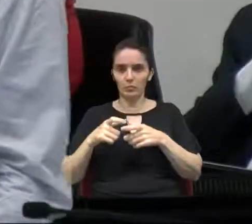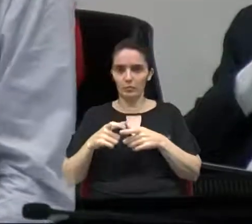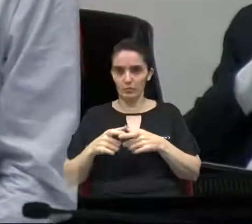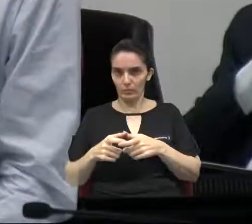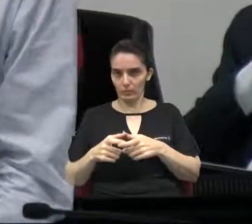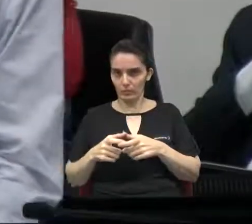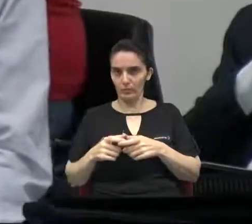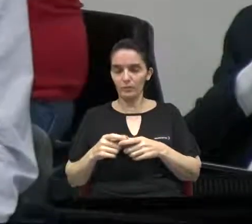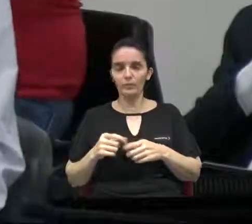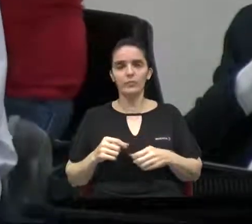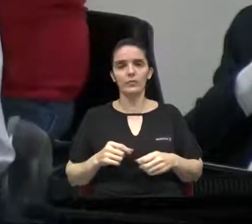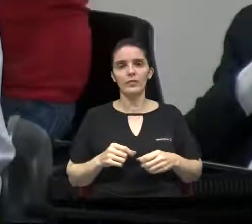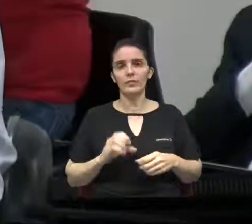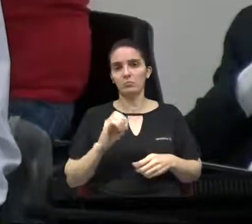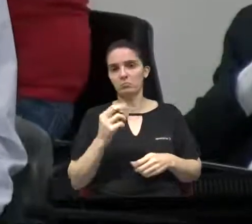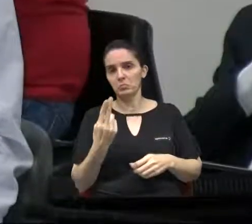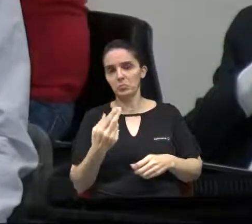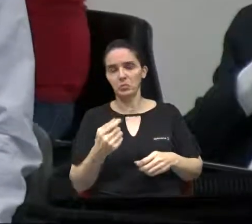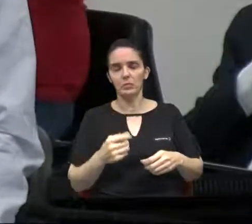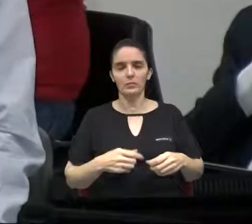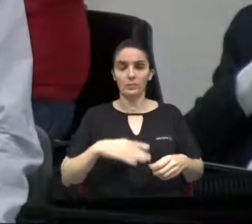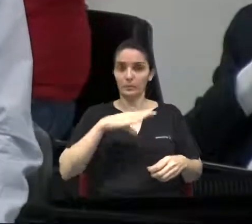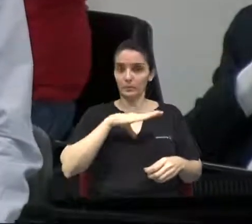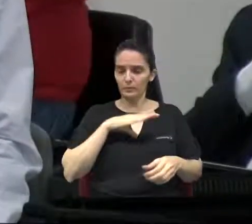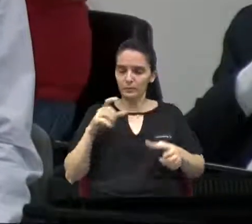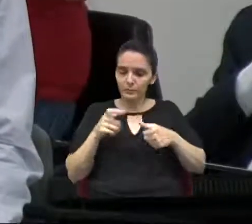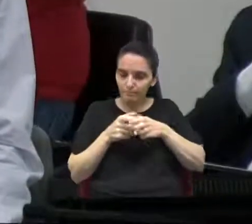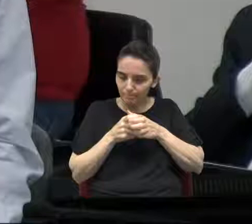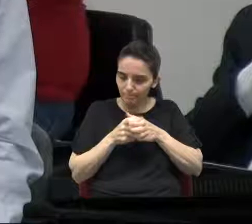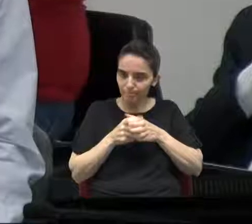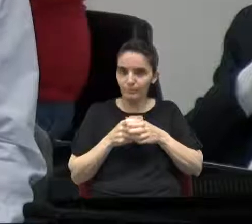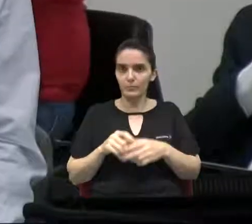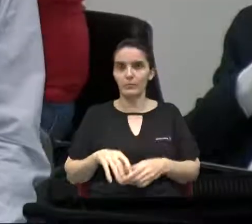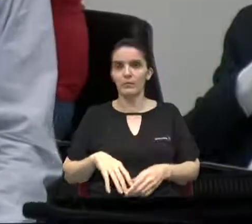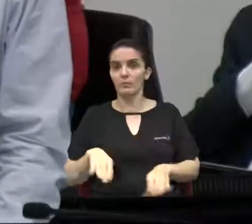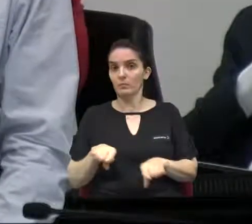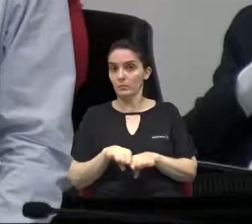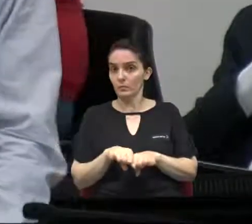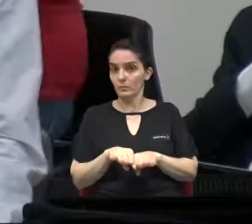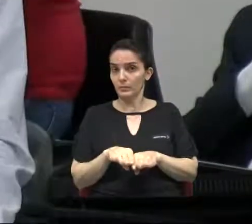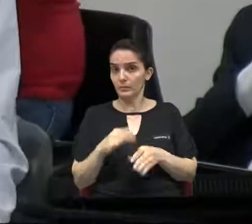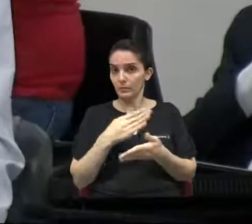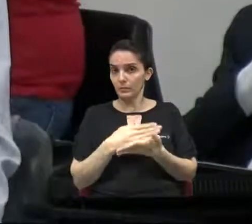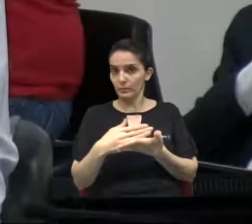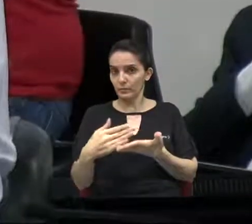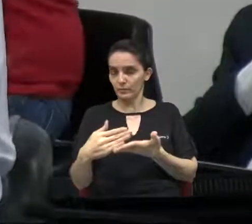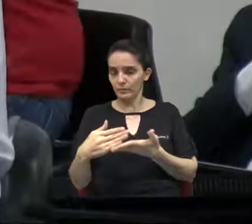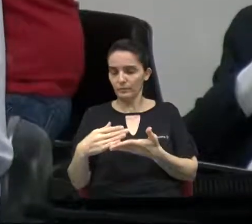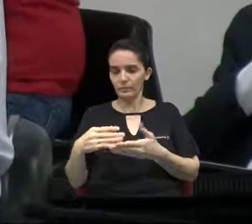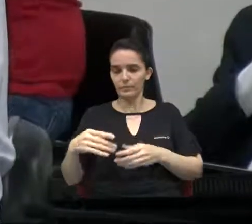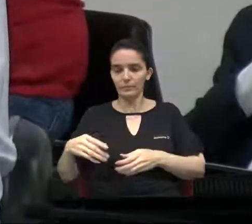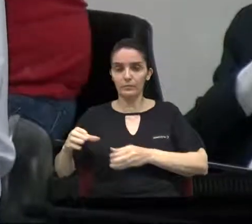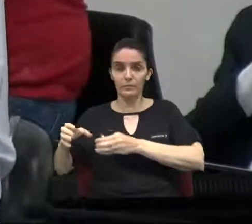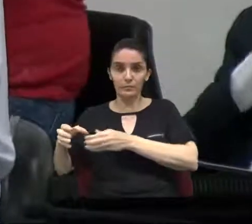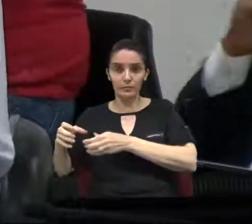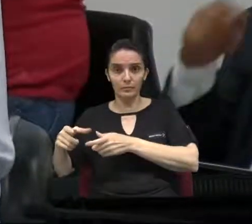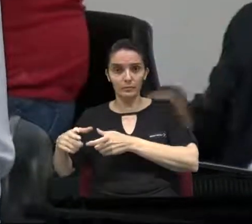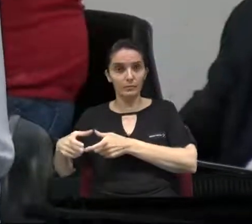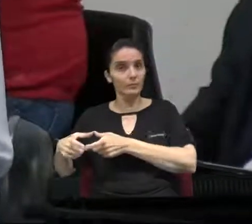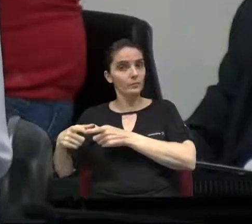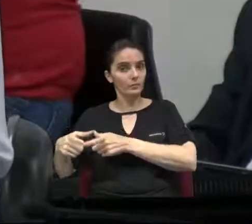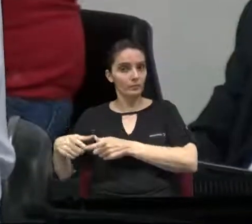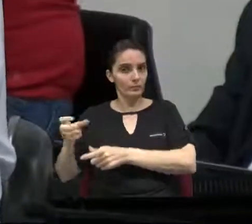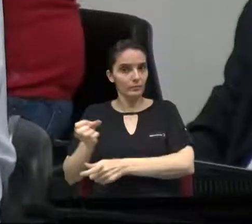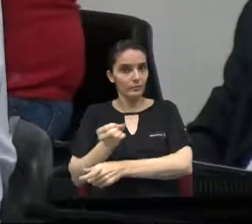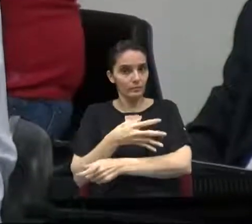cidade pequena, ou mais planejada, eu acredito que também, para a gente começar nos bairros novos, eu acho que dá para a gente